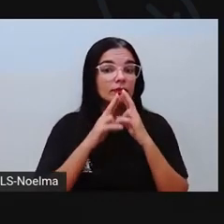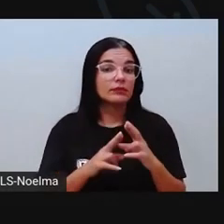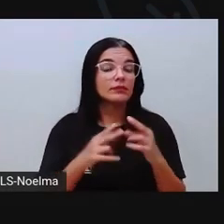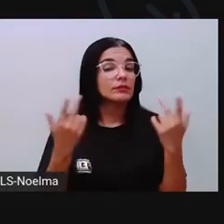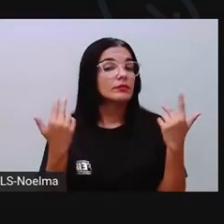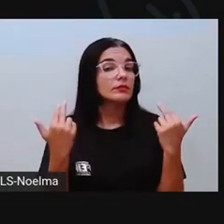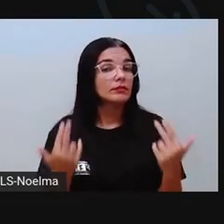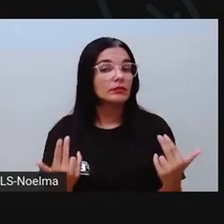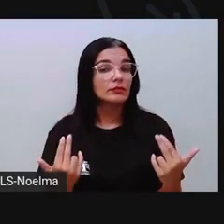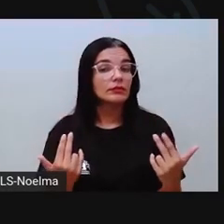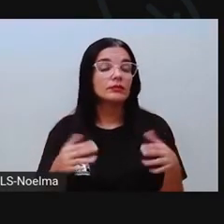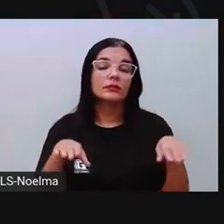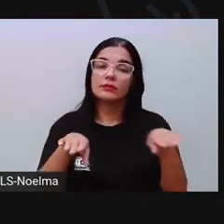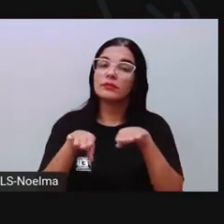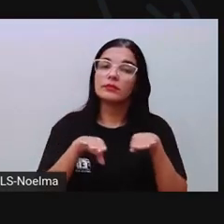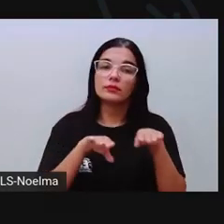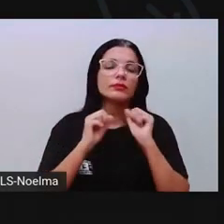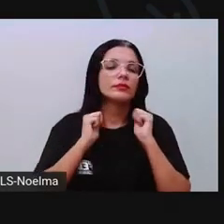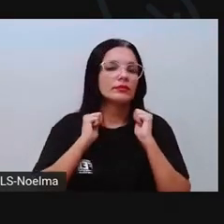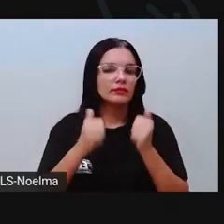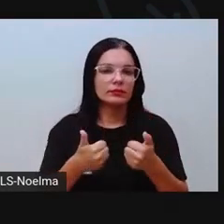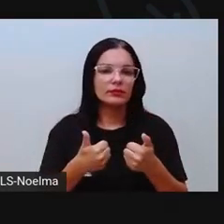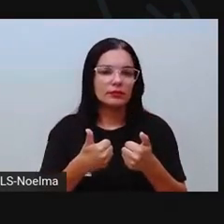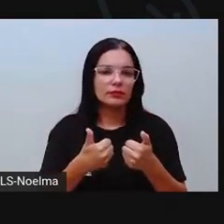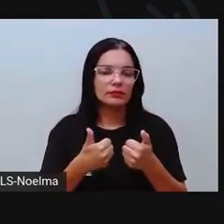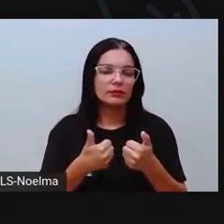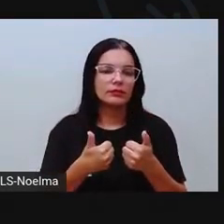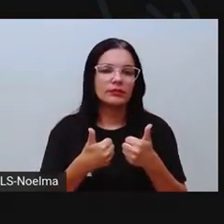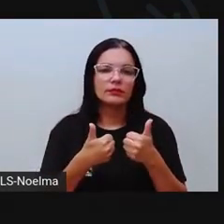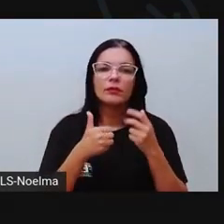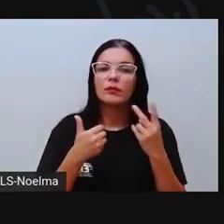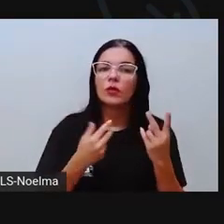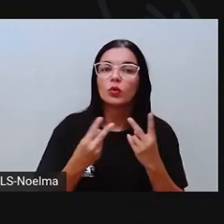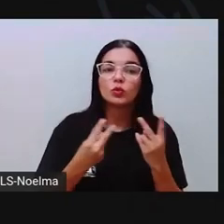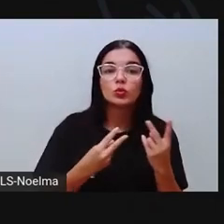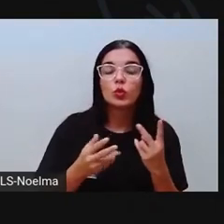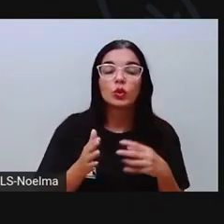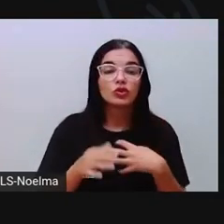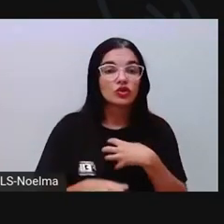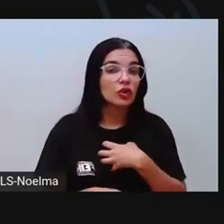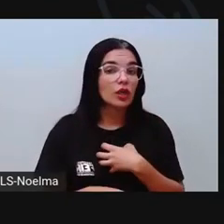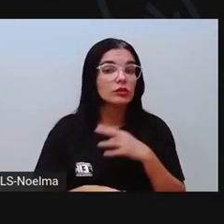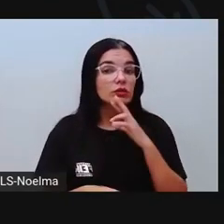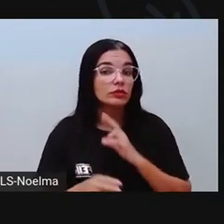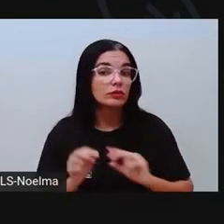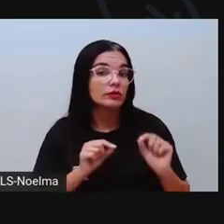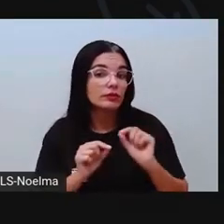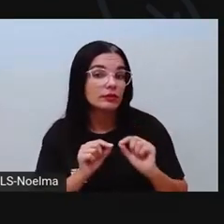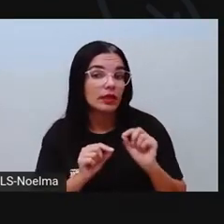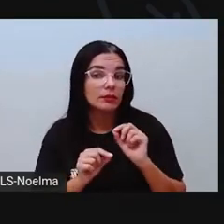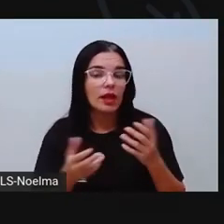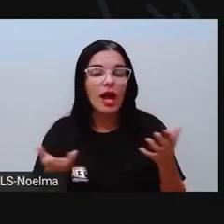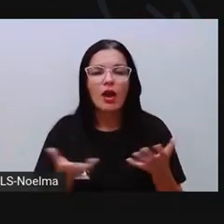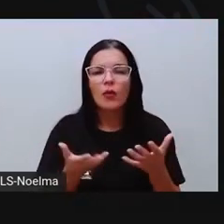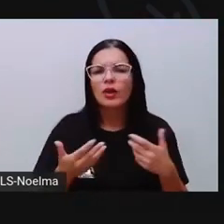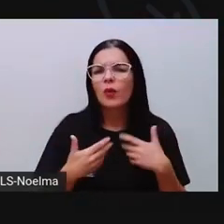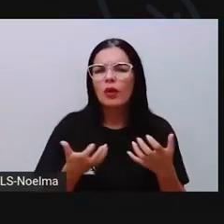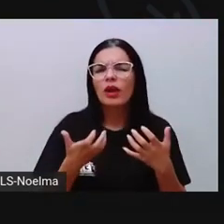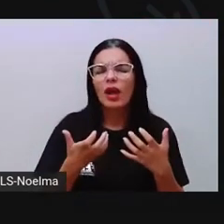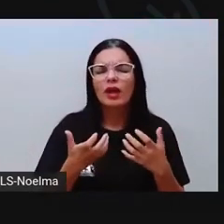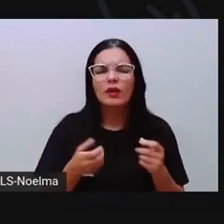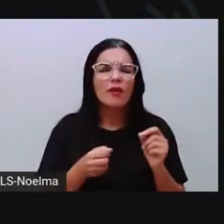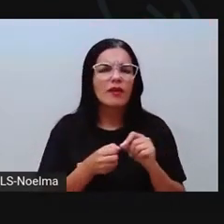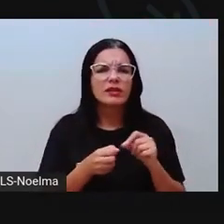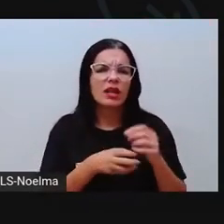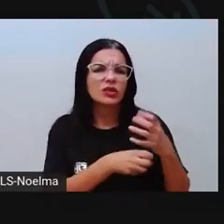Tá certo as duas situações? Está correto aí as duas formas de resolver. Pró, eu quero resolver